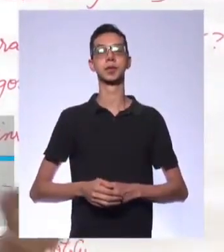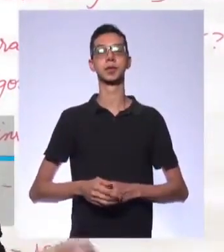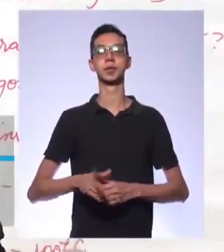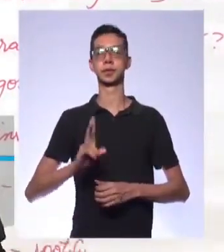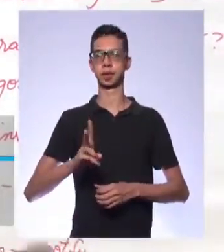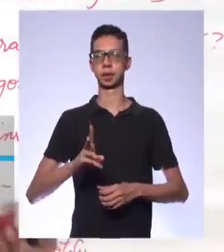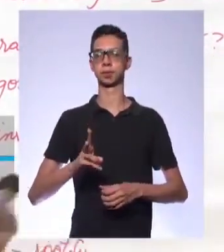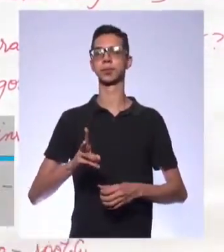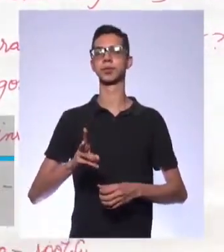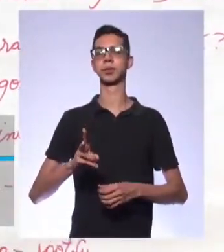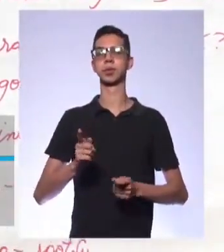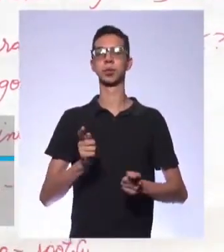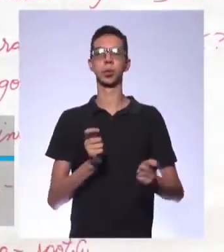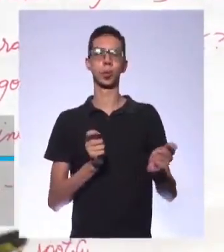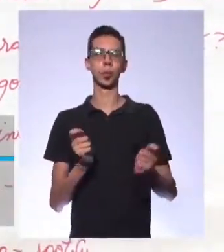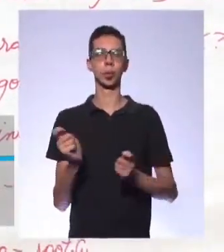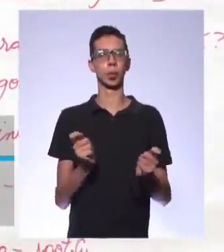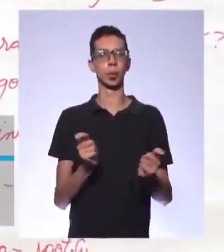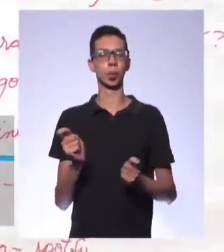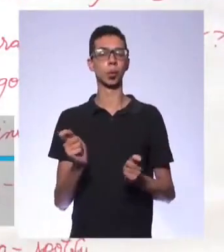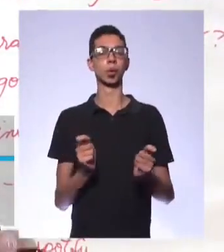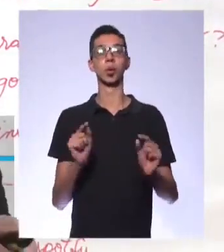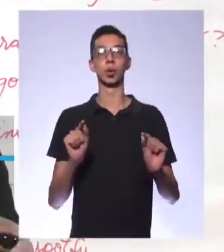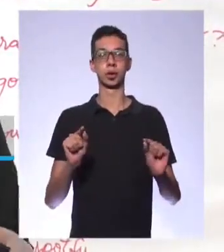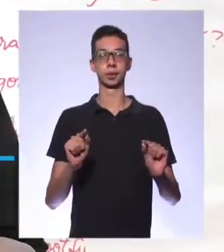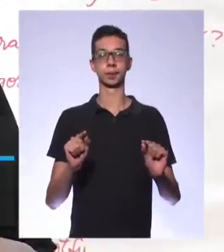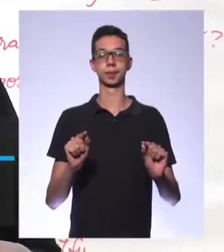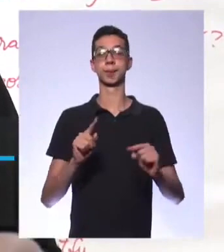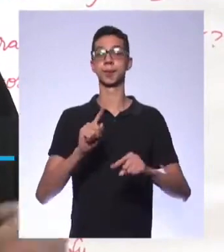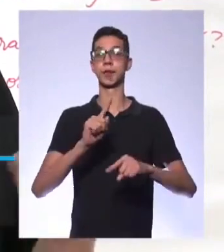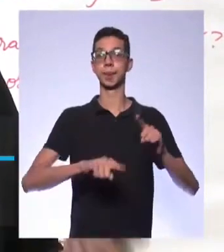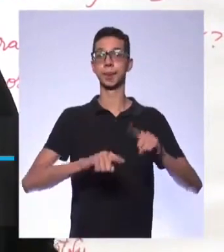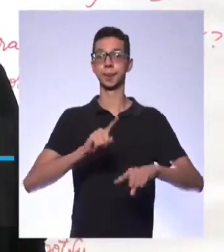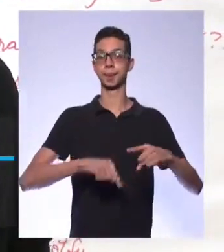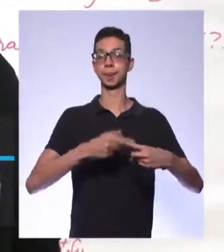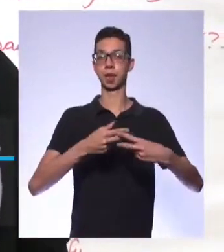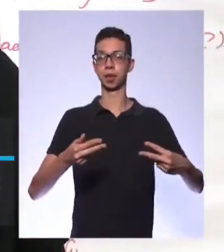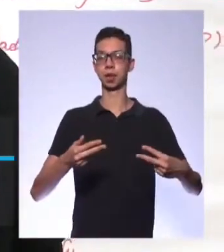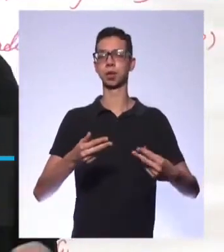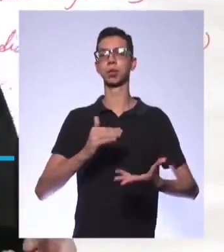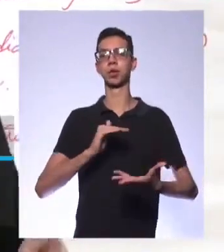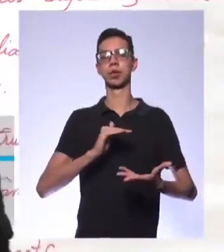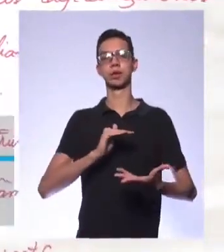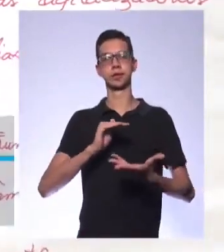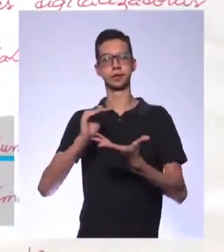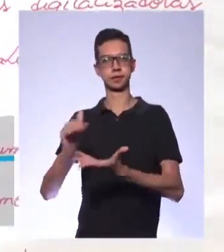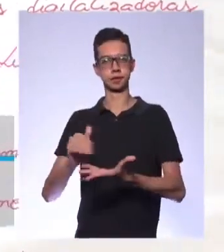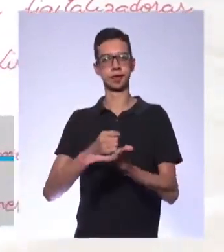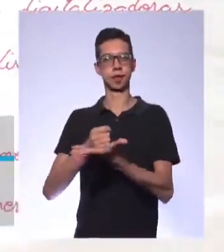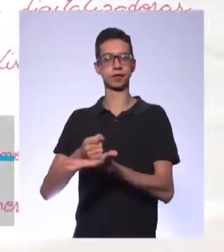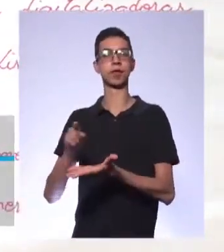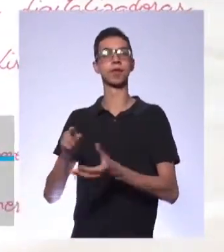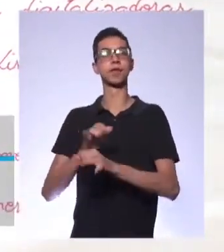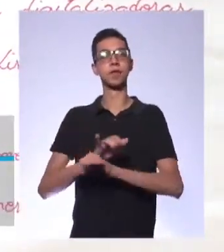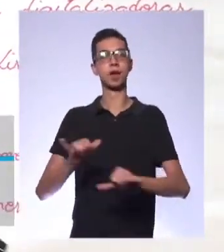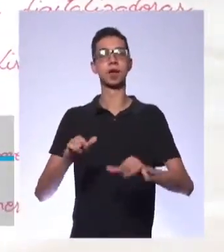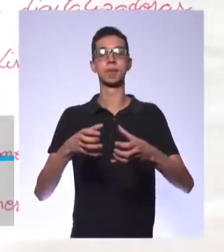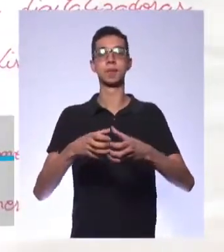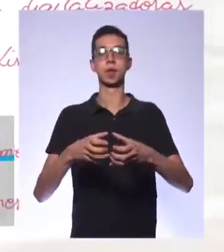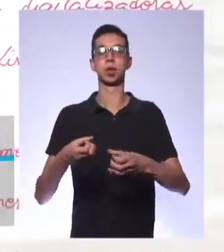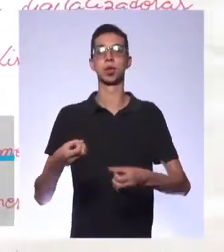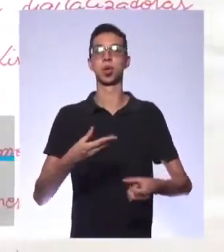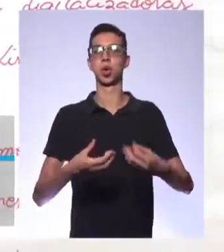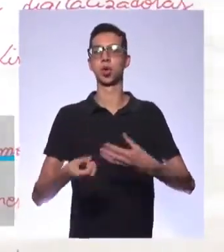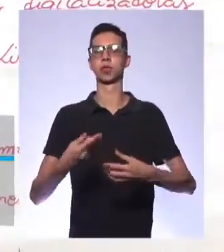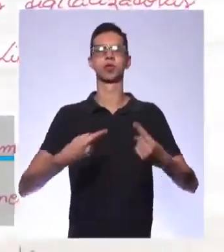e as gravadoras, que mandavam, então, para ele um material para que ele divulgasse no seu programa, que era justamente de bandas novas que estavam